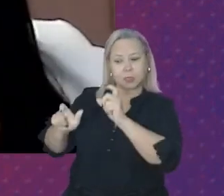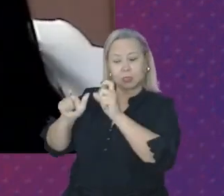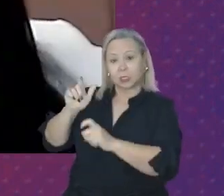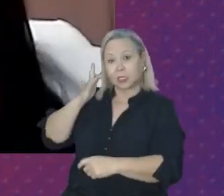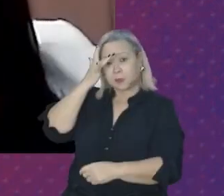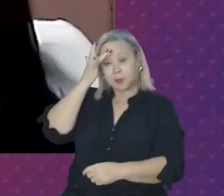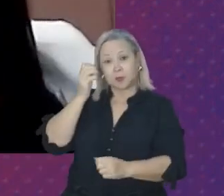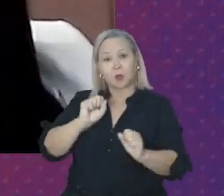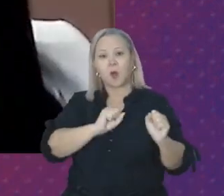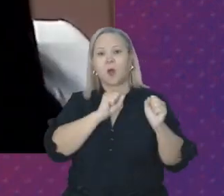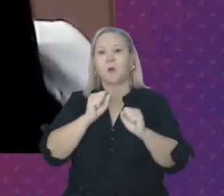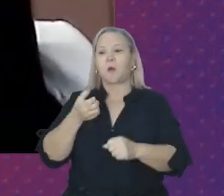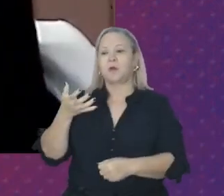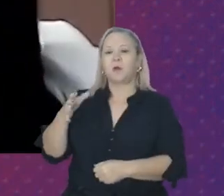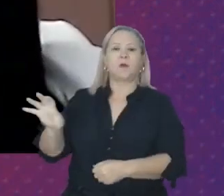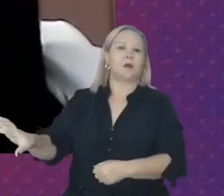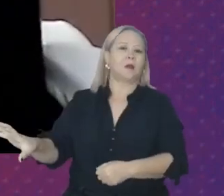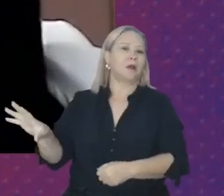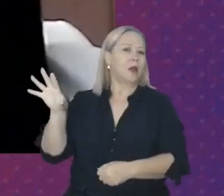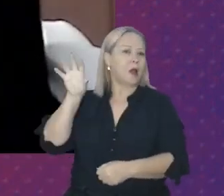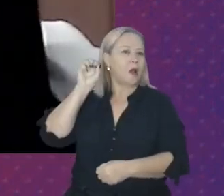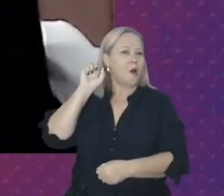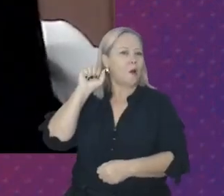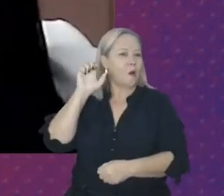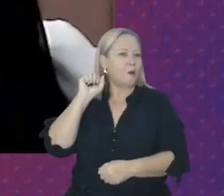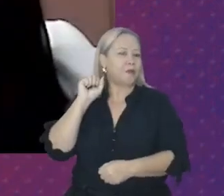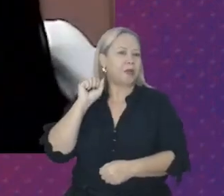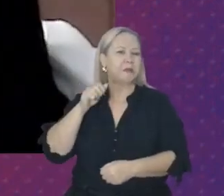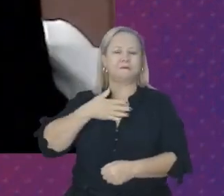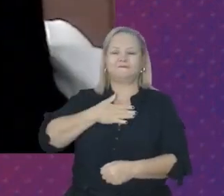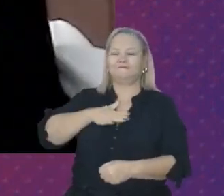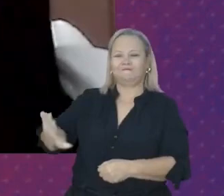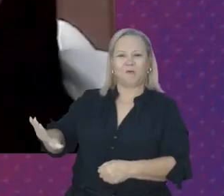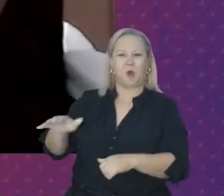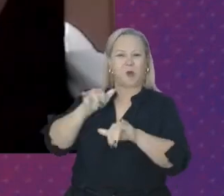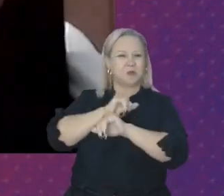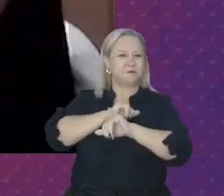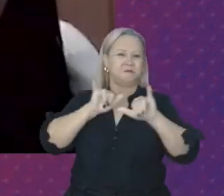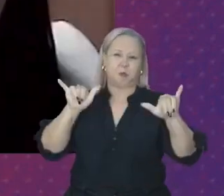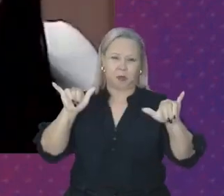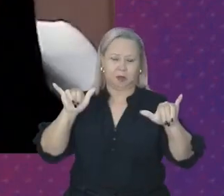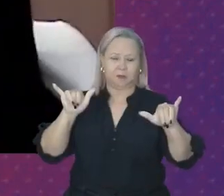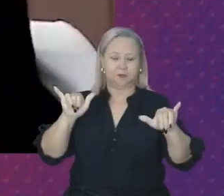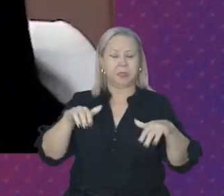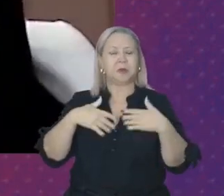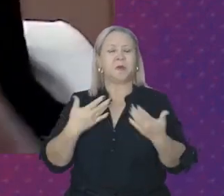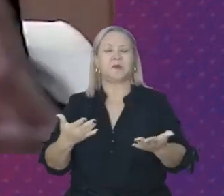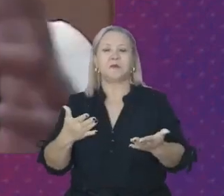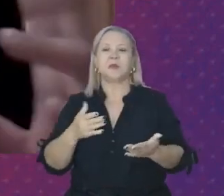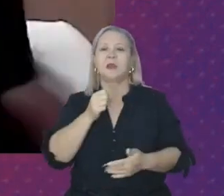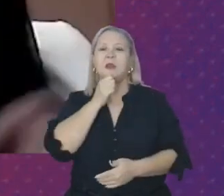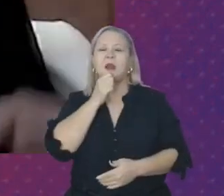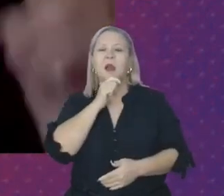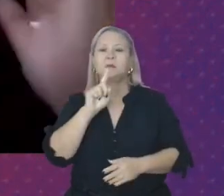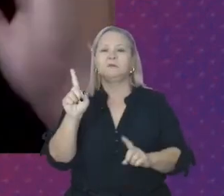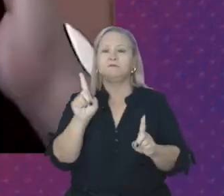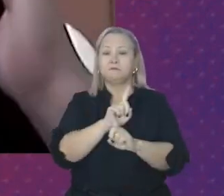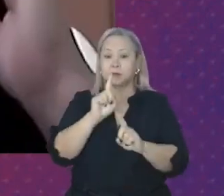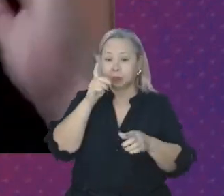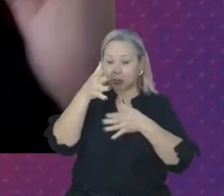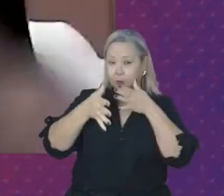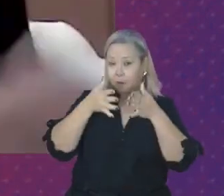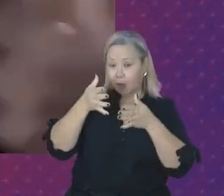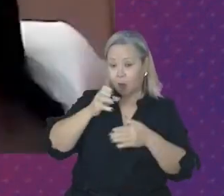pessoas podem não querer te ouvir porque não gostam só de propaganda. Enquanto você ainda não falou,